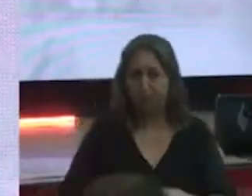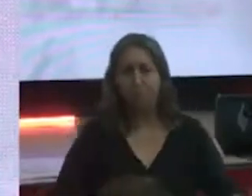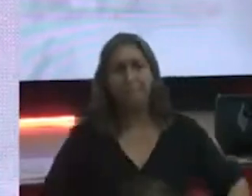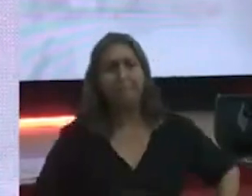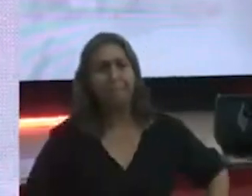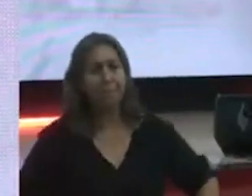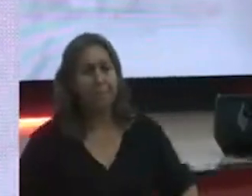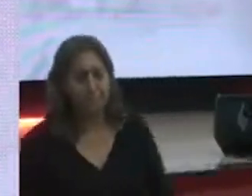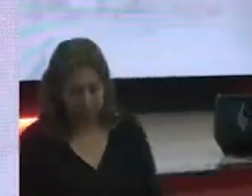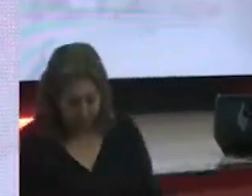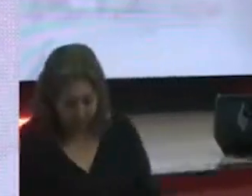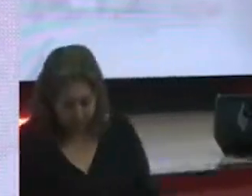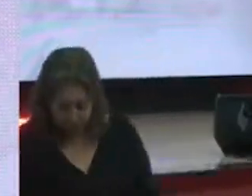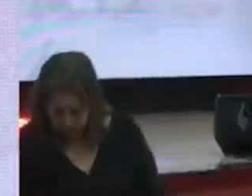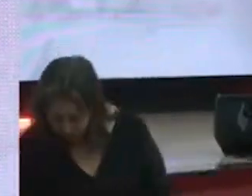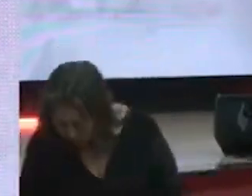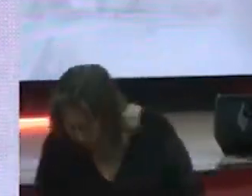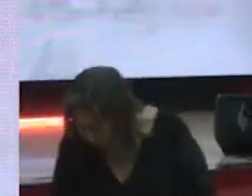por gentileza